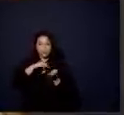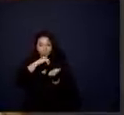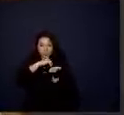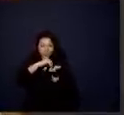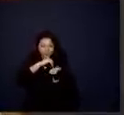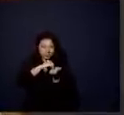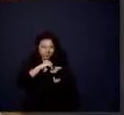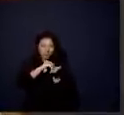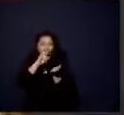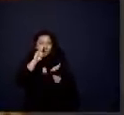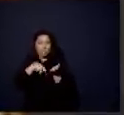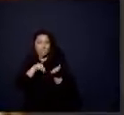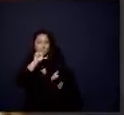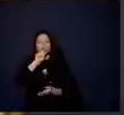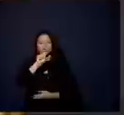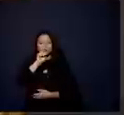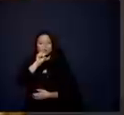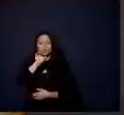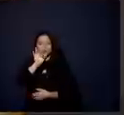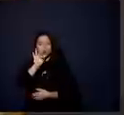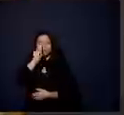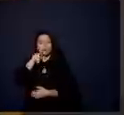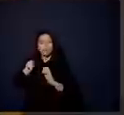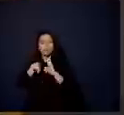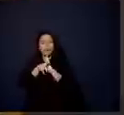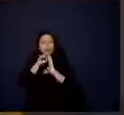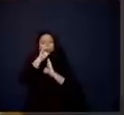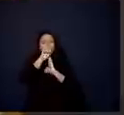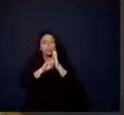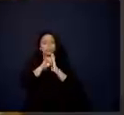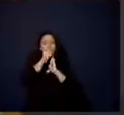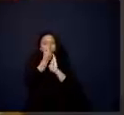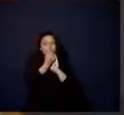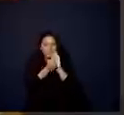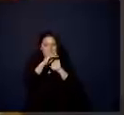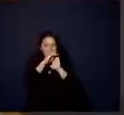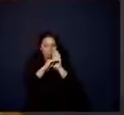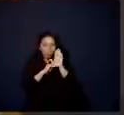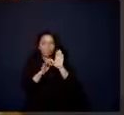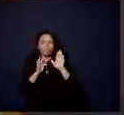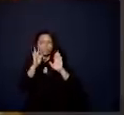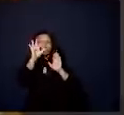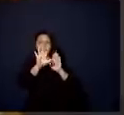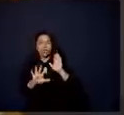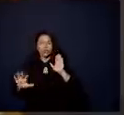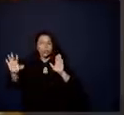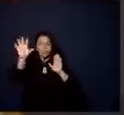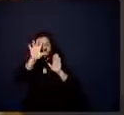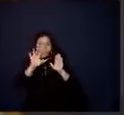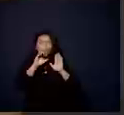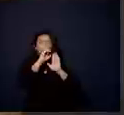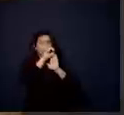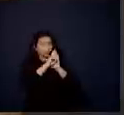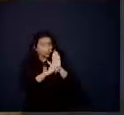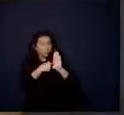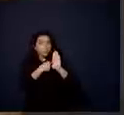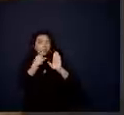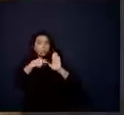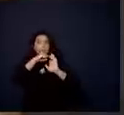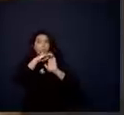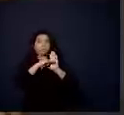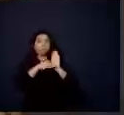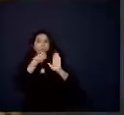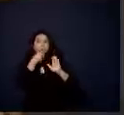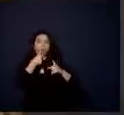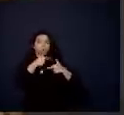sofre de orçamento Federal que também que a ideia é não só fazer o orçamento tão bem feito que é um